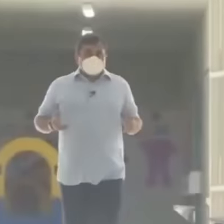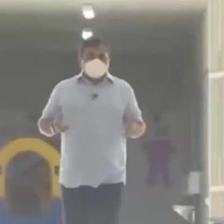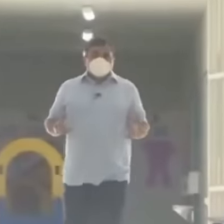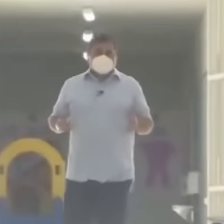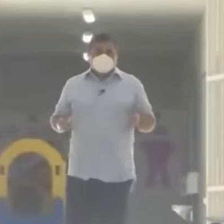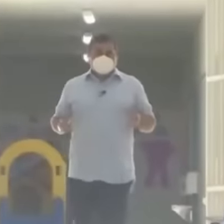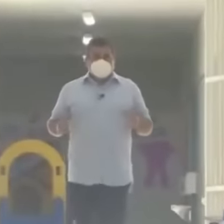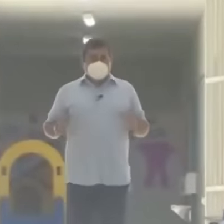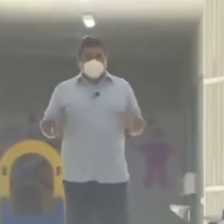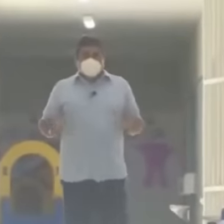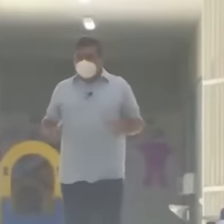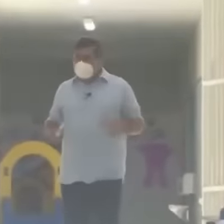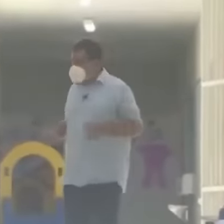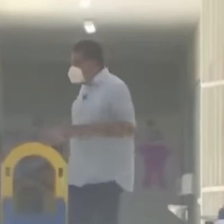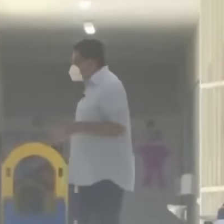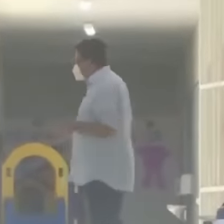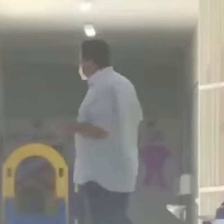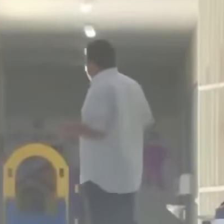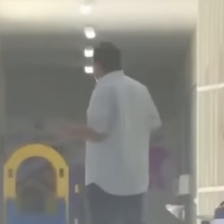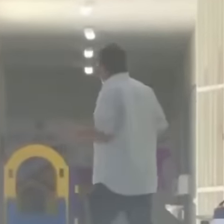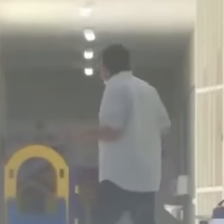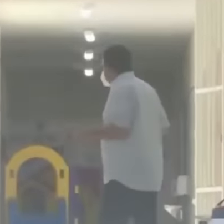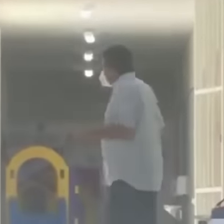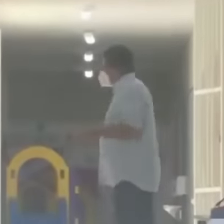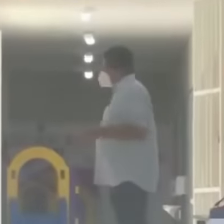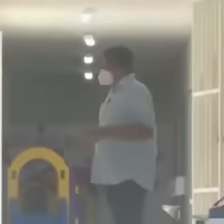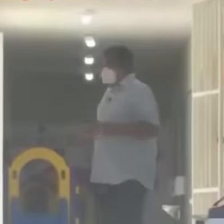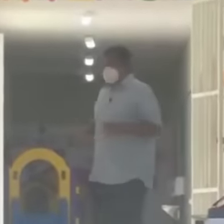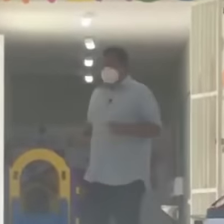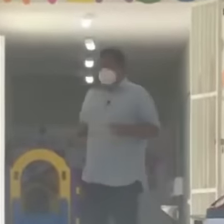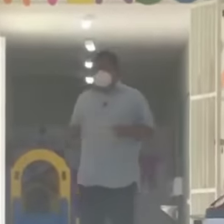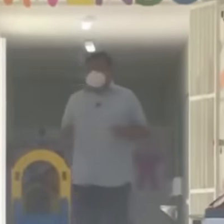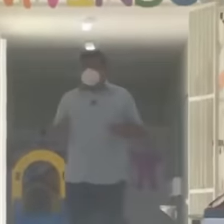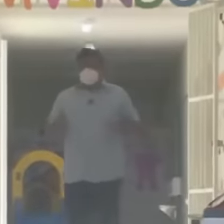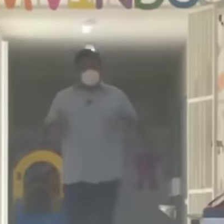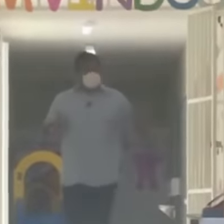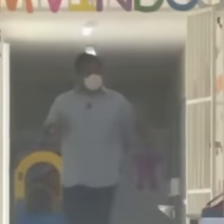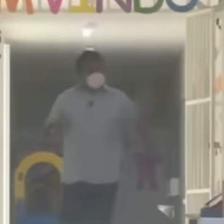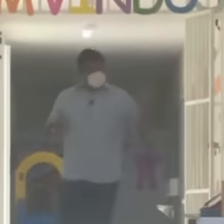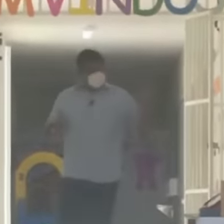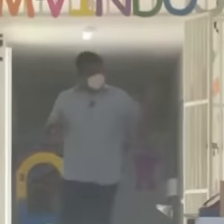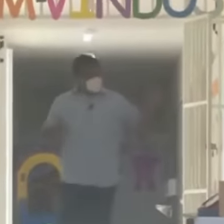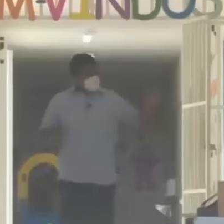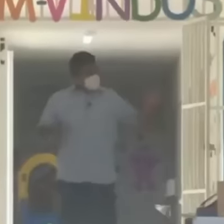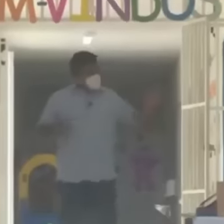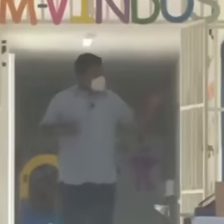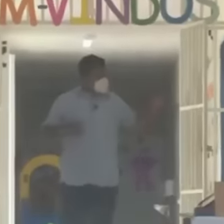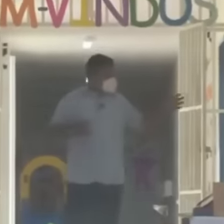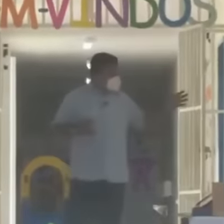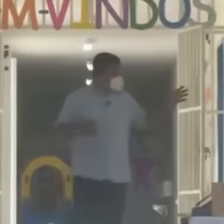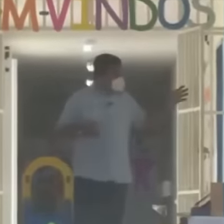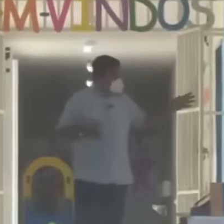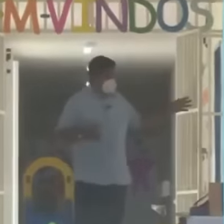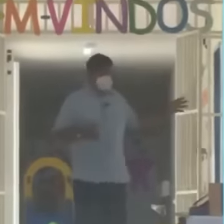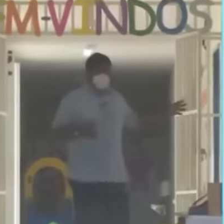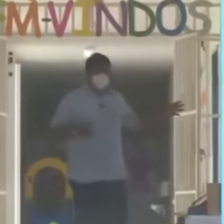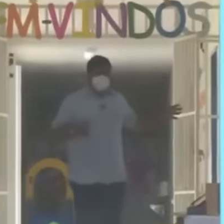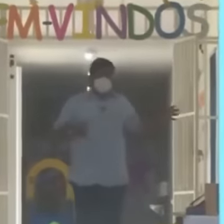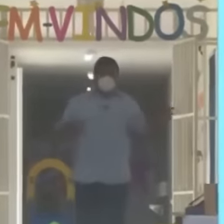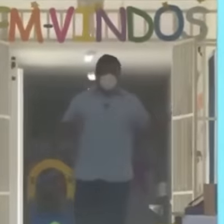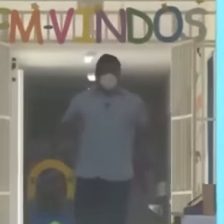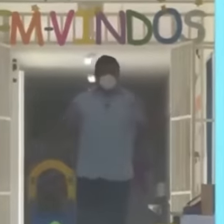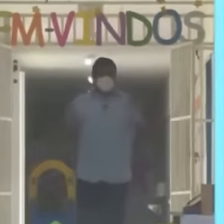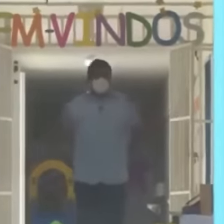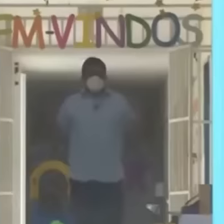demais dizer que quem caminha hoje por esses corredores são pessoas que levam a essas crianças, a essas salas de